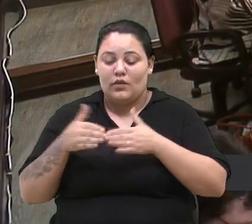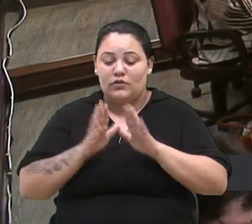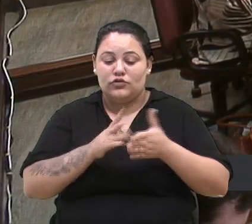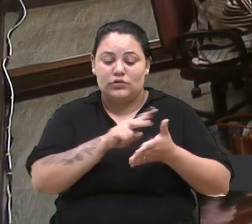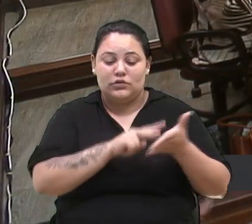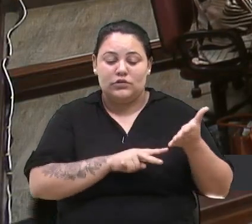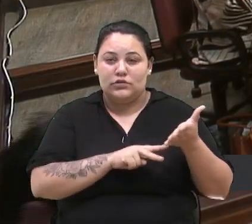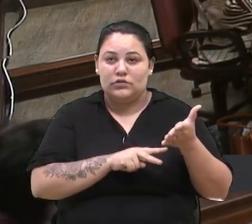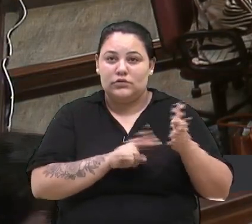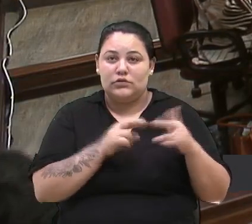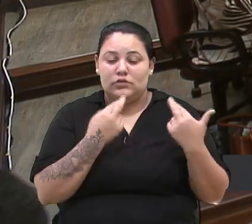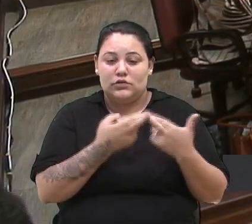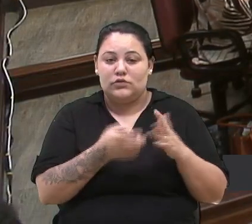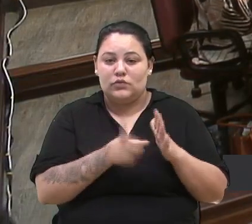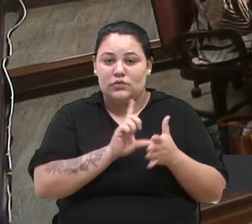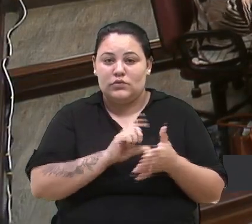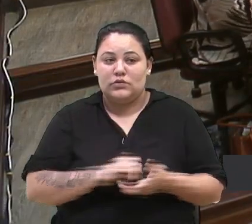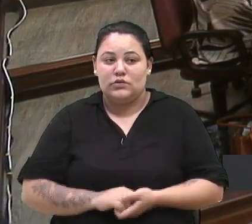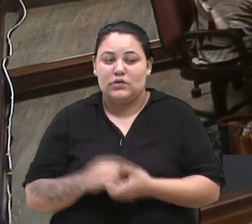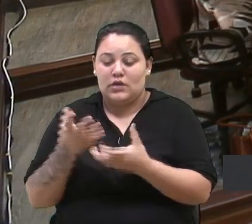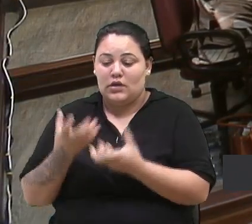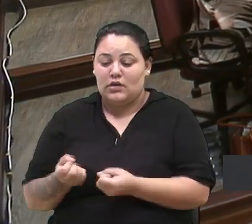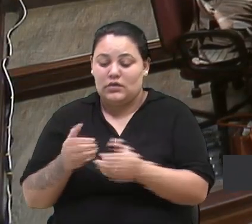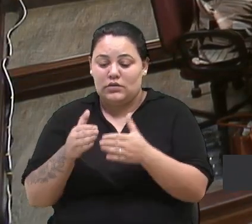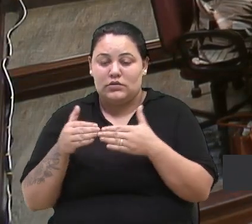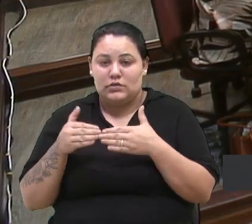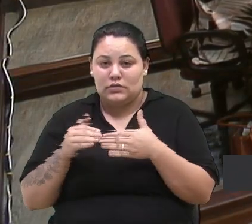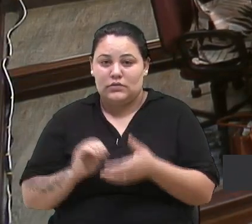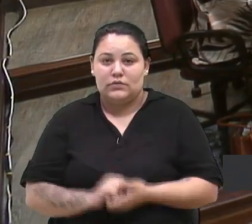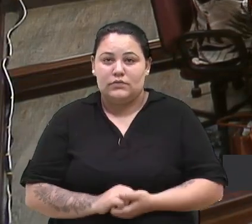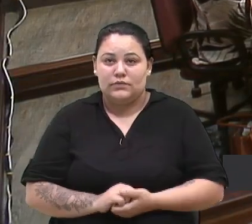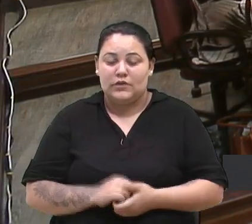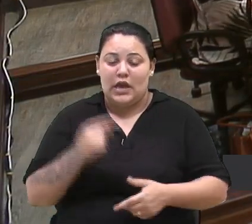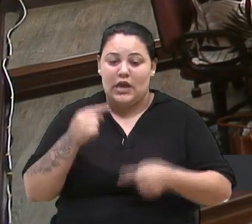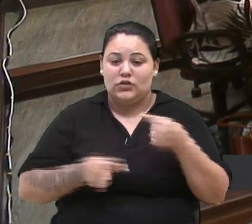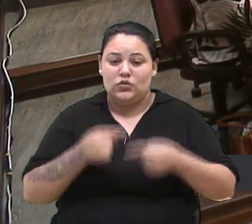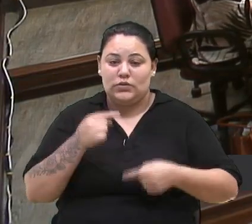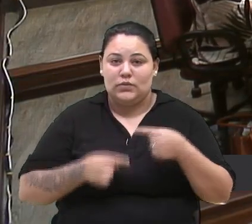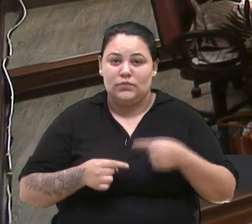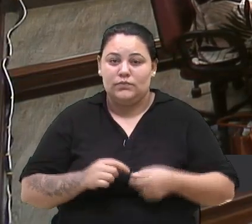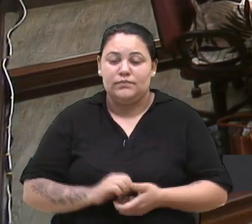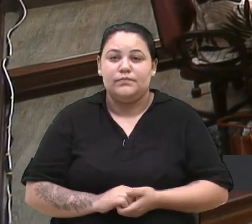anterior. Ok, aceito a dispensa. Em discussão.